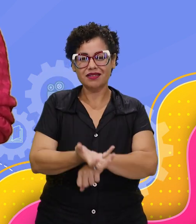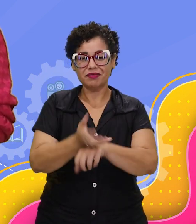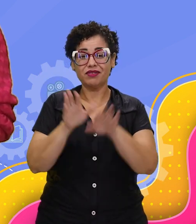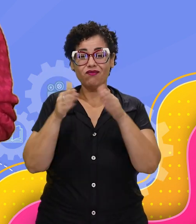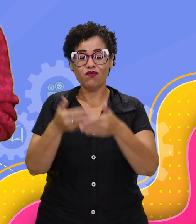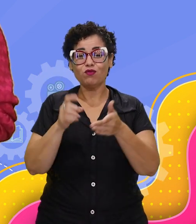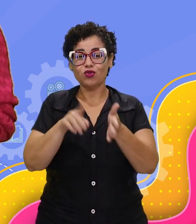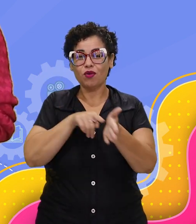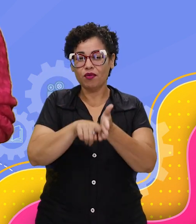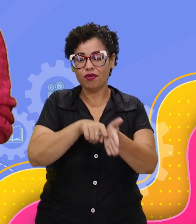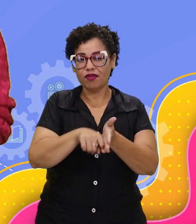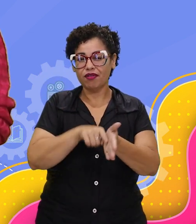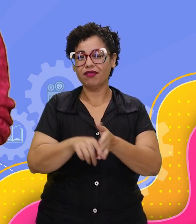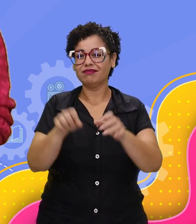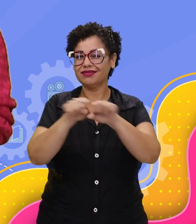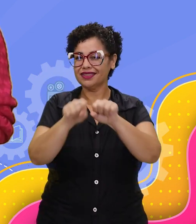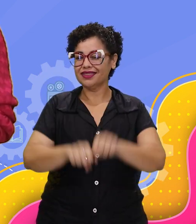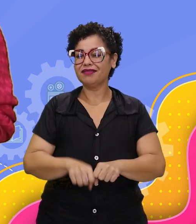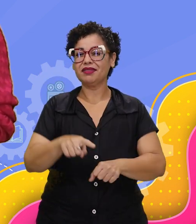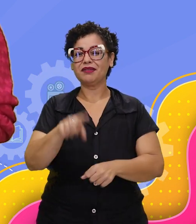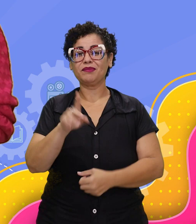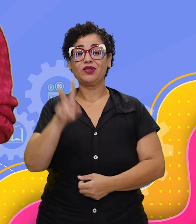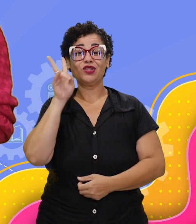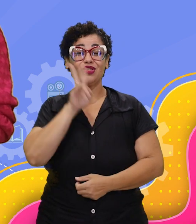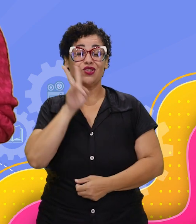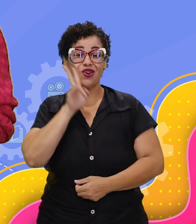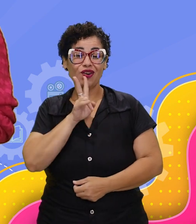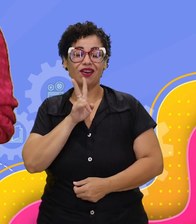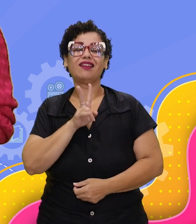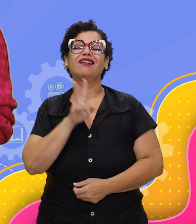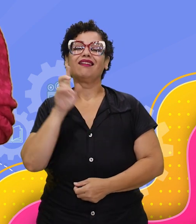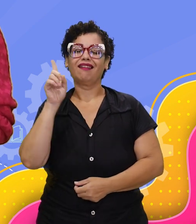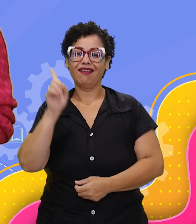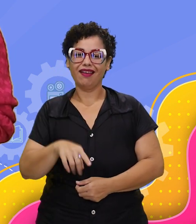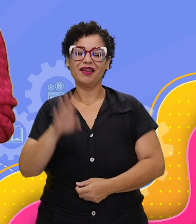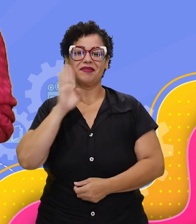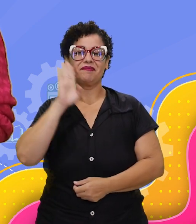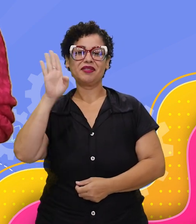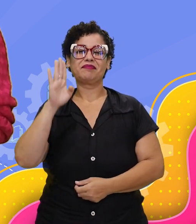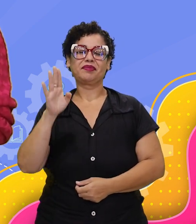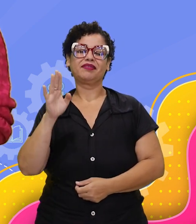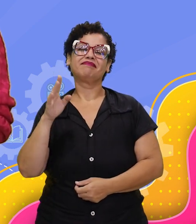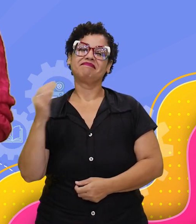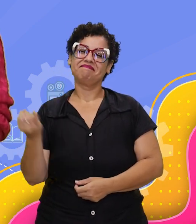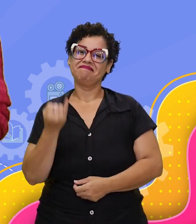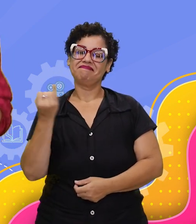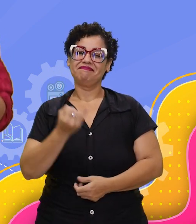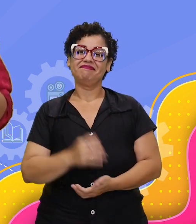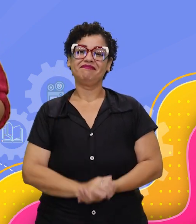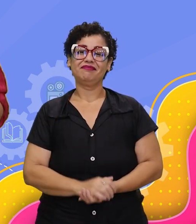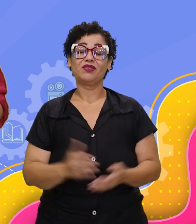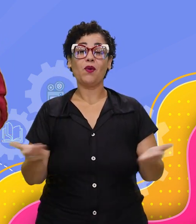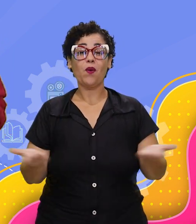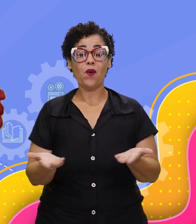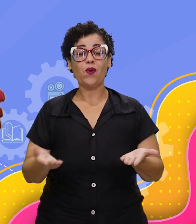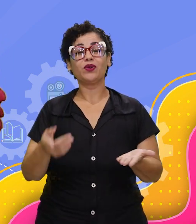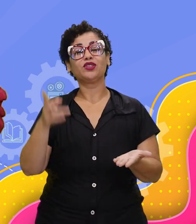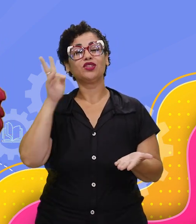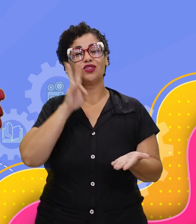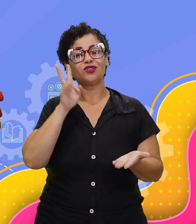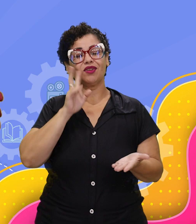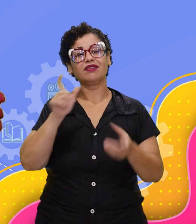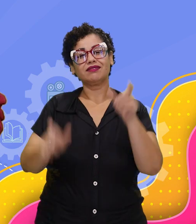disciplina dedicada à investigação sistemática e crítica da história é relativamente recente. Hoje,